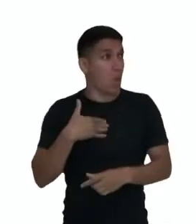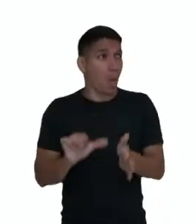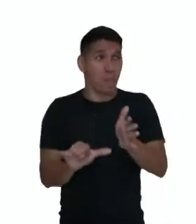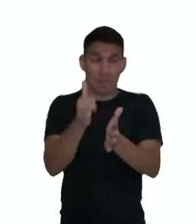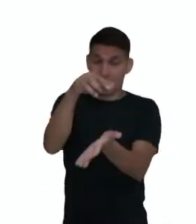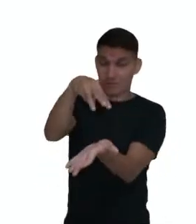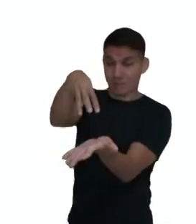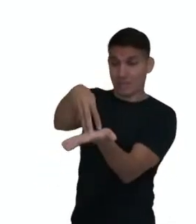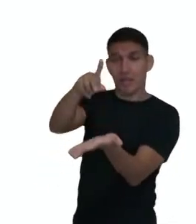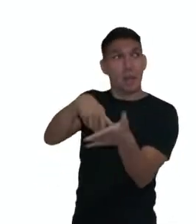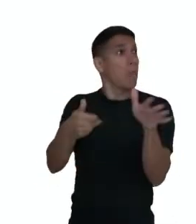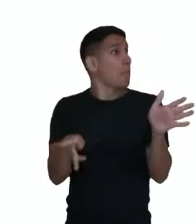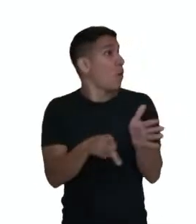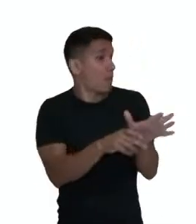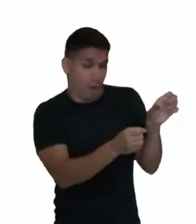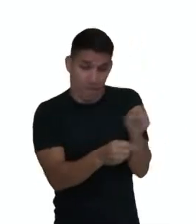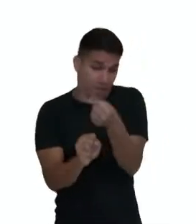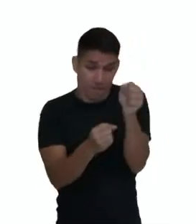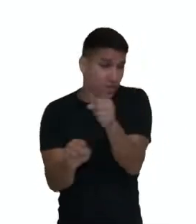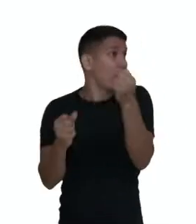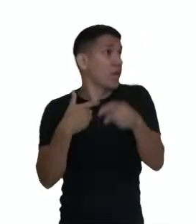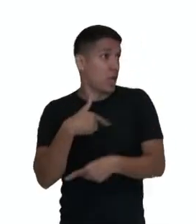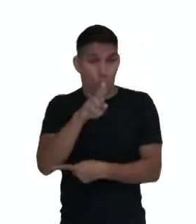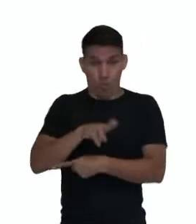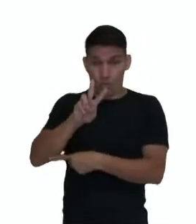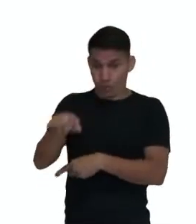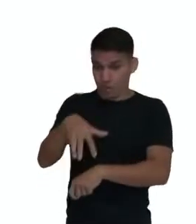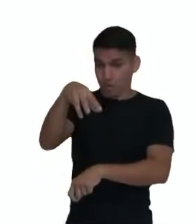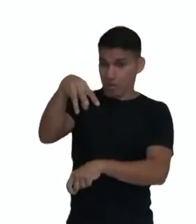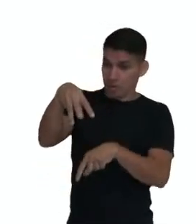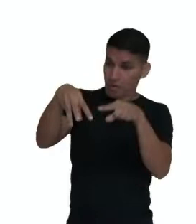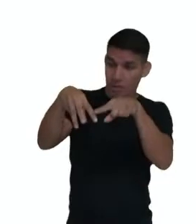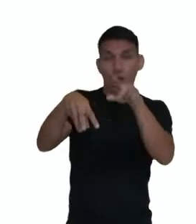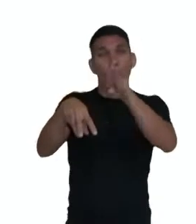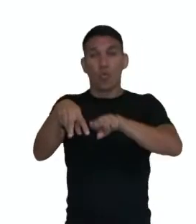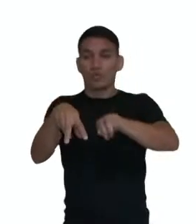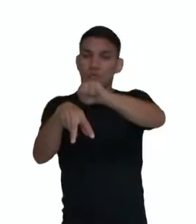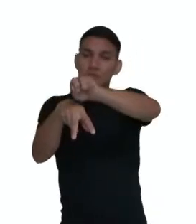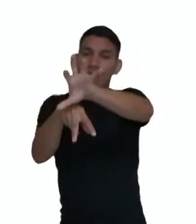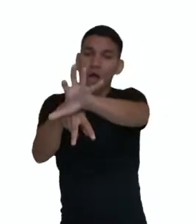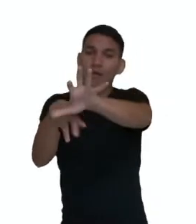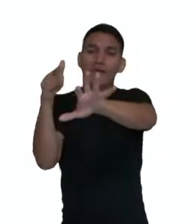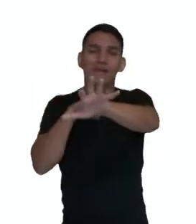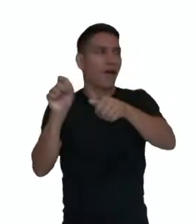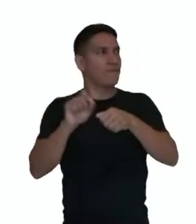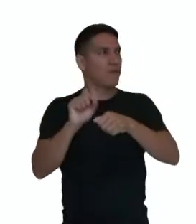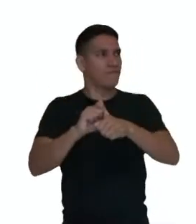foi um cabo de vassoura, que eu usava para pendurar a luz, colocava